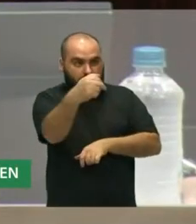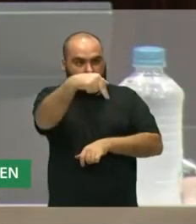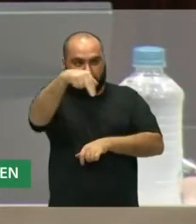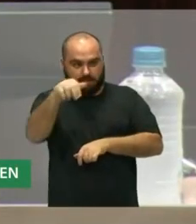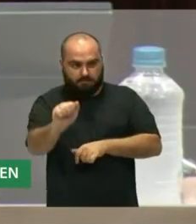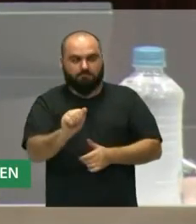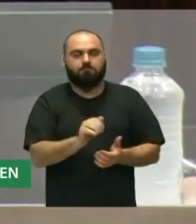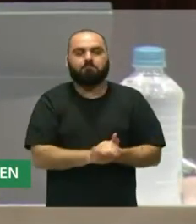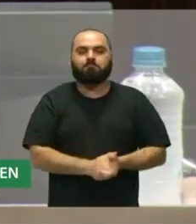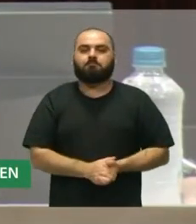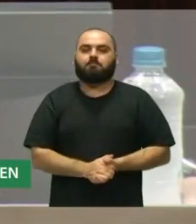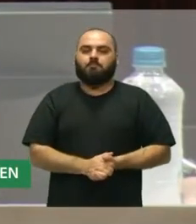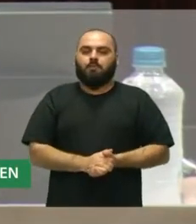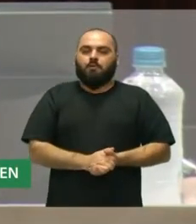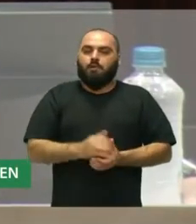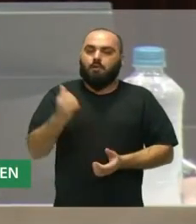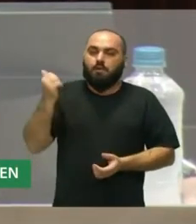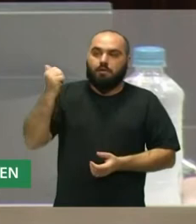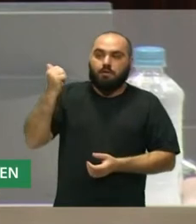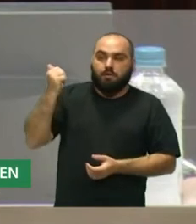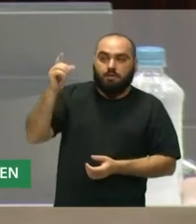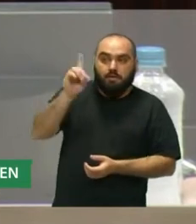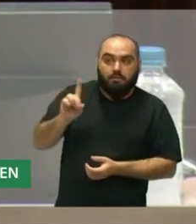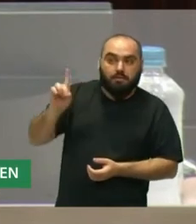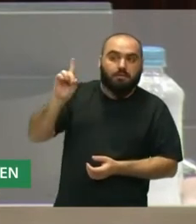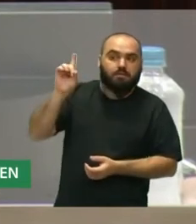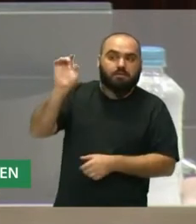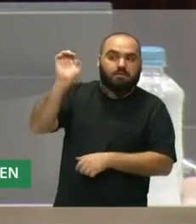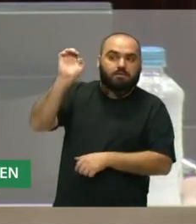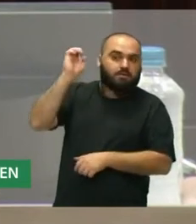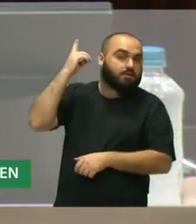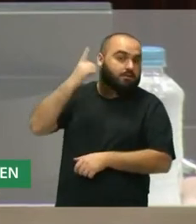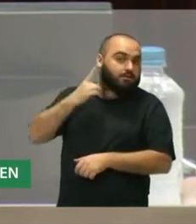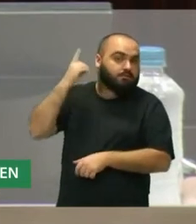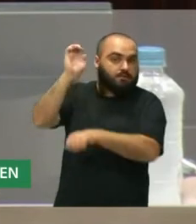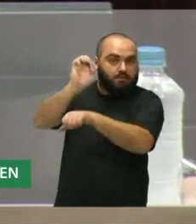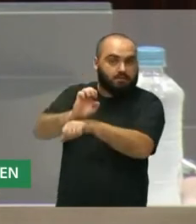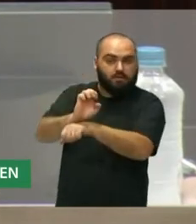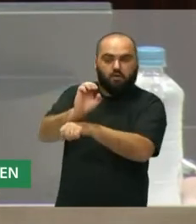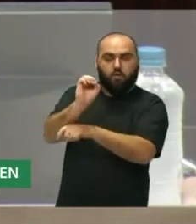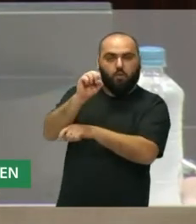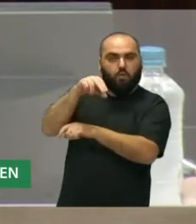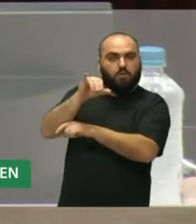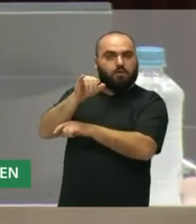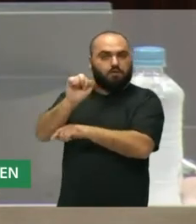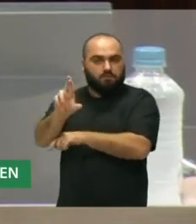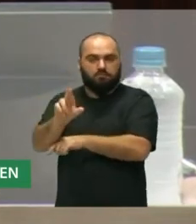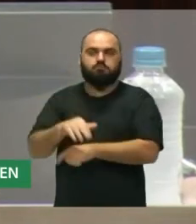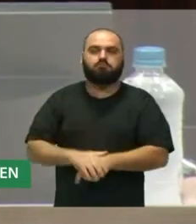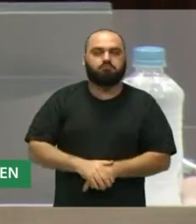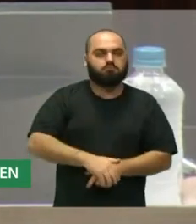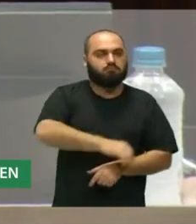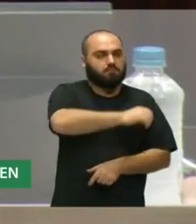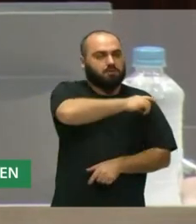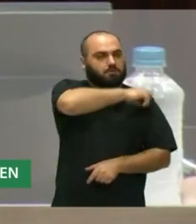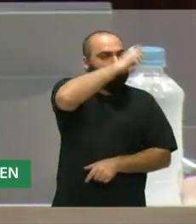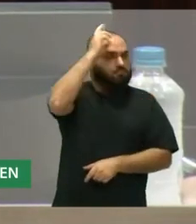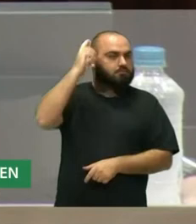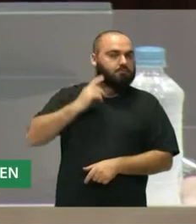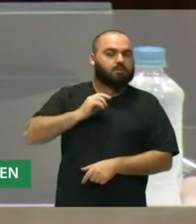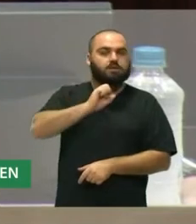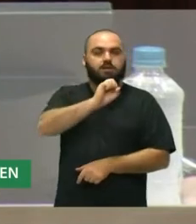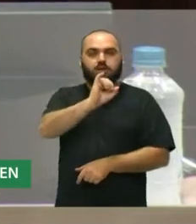Campagnolo, deputado estadual Oni Mocelin, irmã Simone, em nome